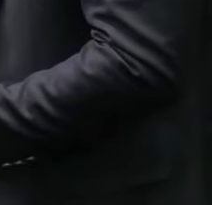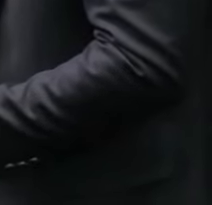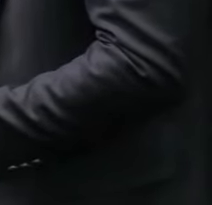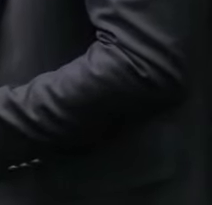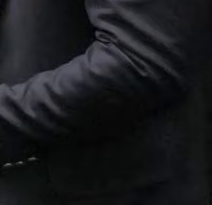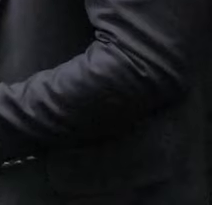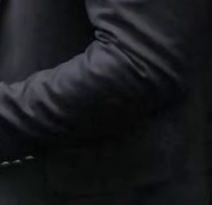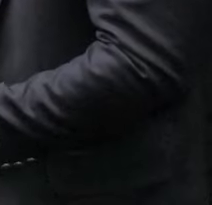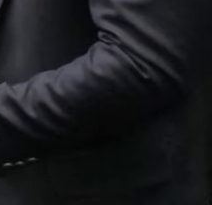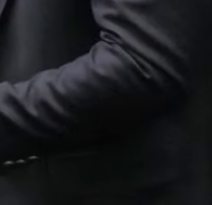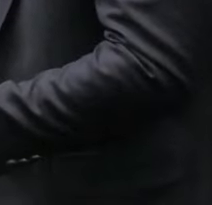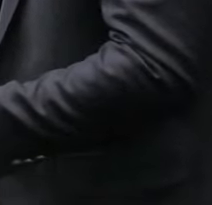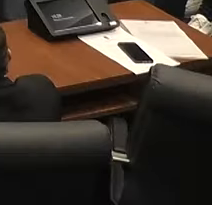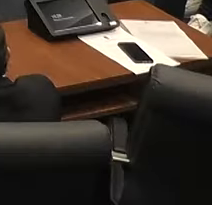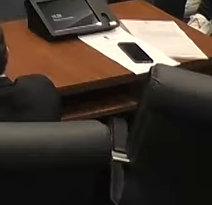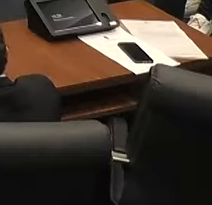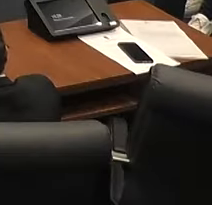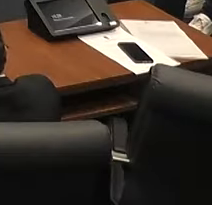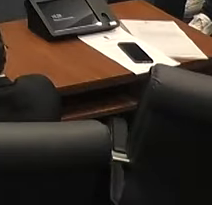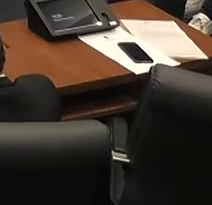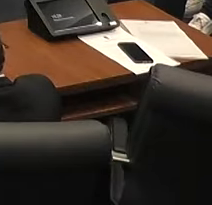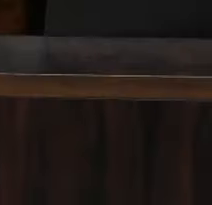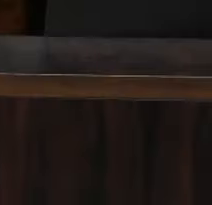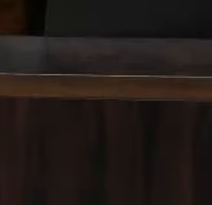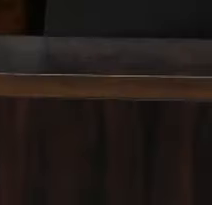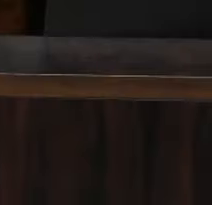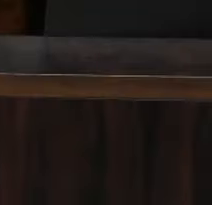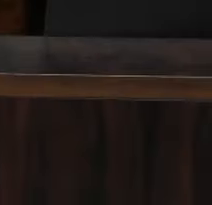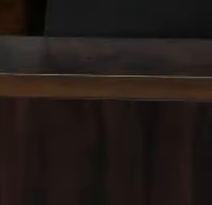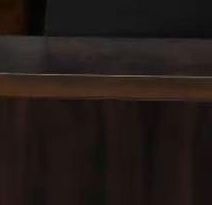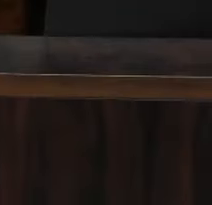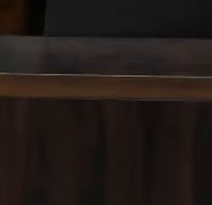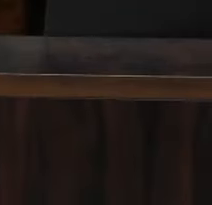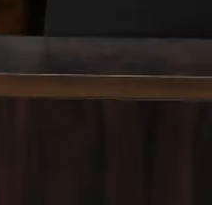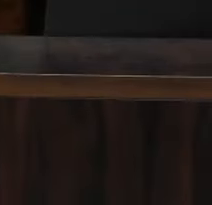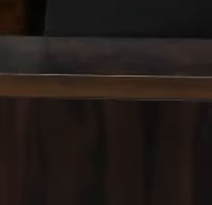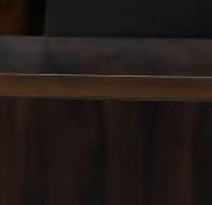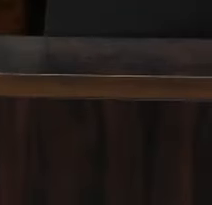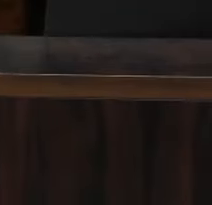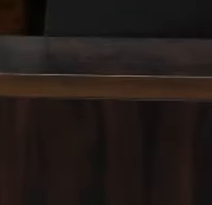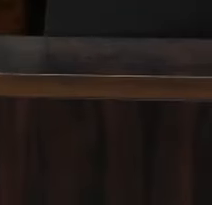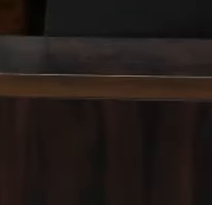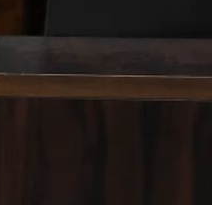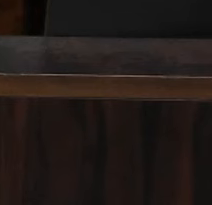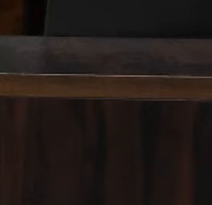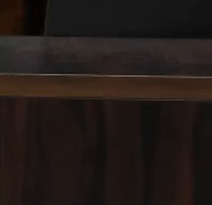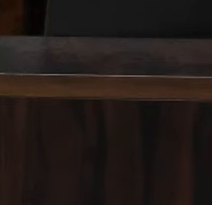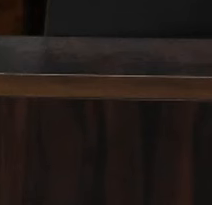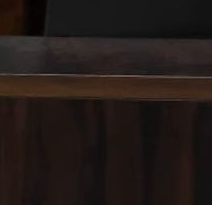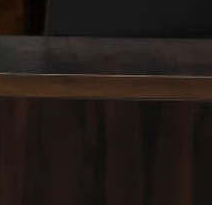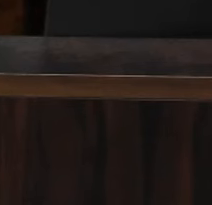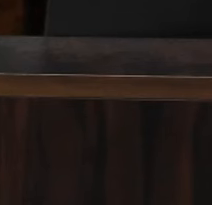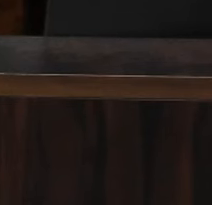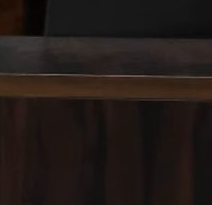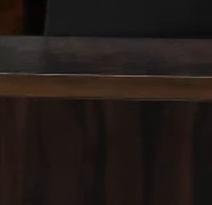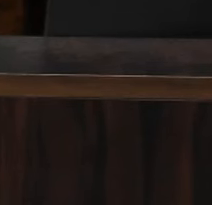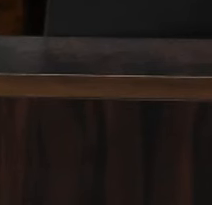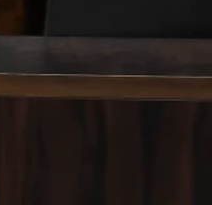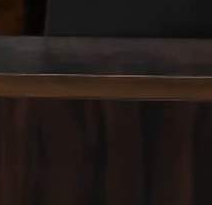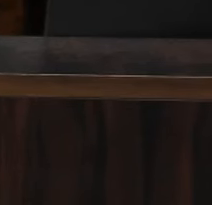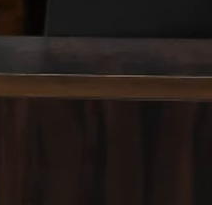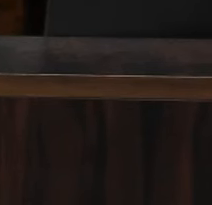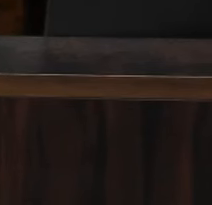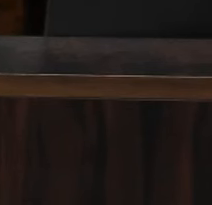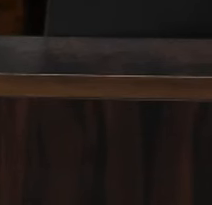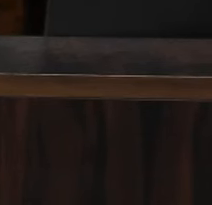tá? Está mantido o parecer. Então, está mantido o parecer e conforme solicitado pelo presidente da Comissão de Constituição